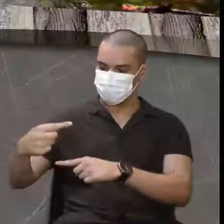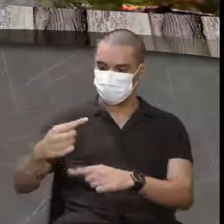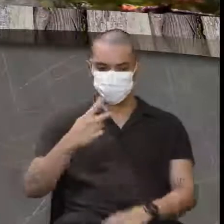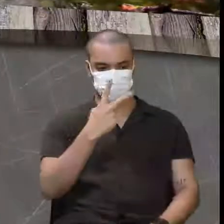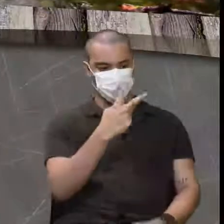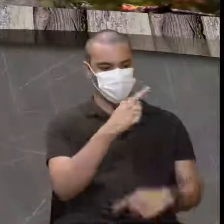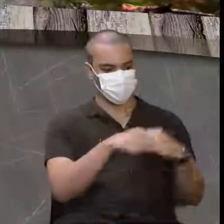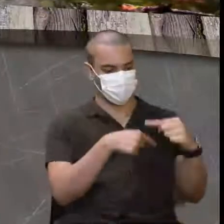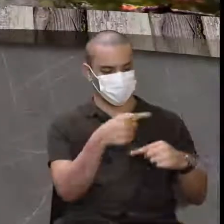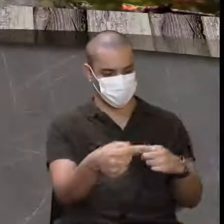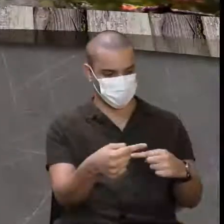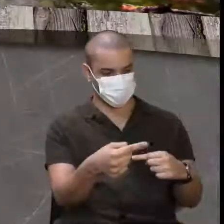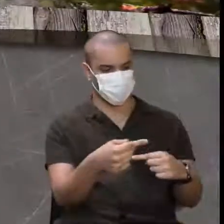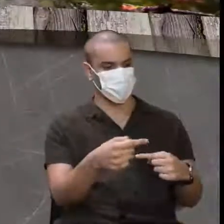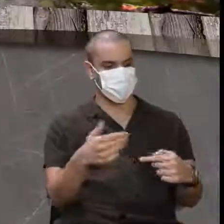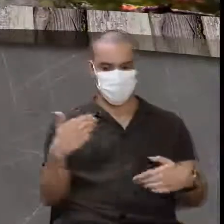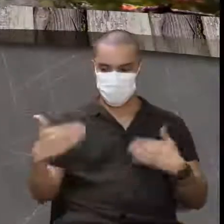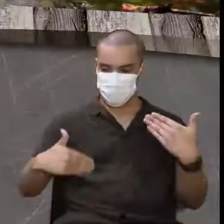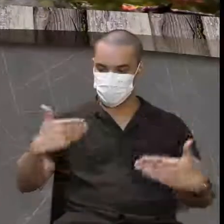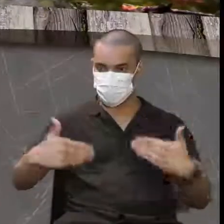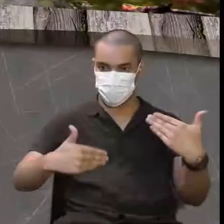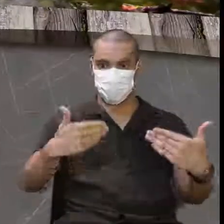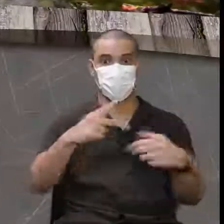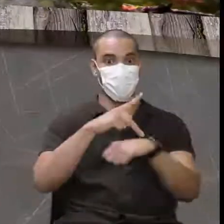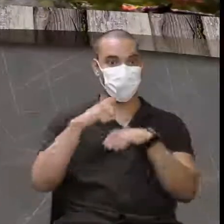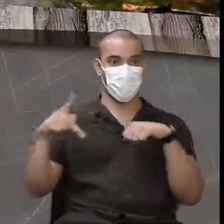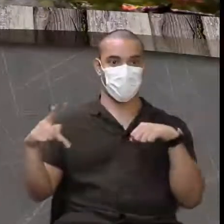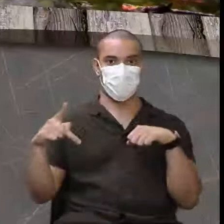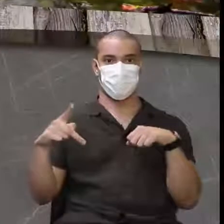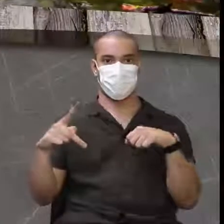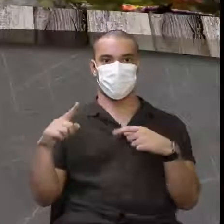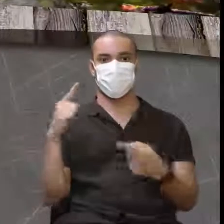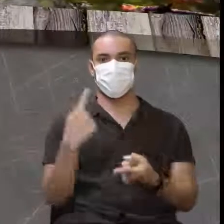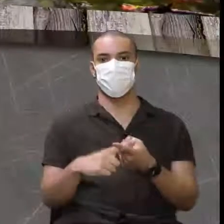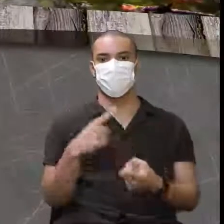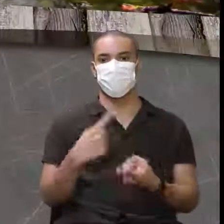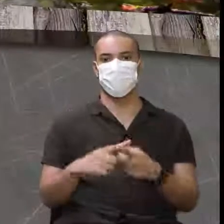geração 2, a partir dessa geração pura, que era